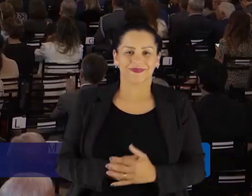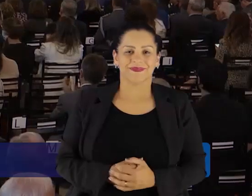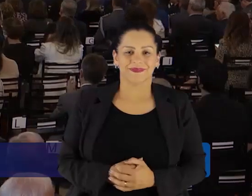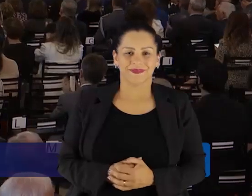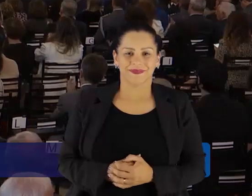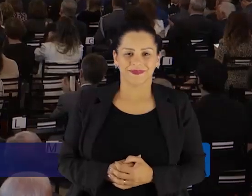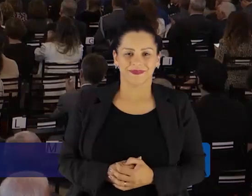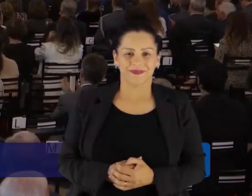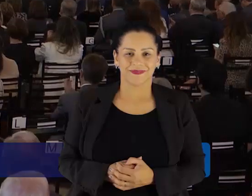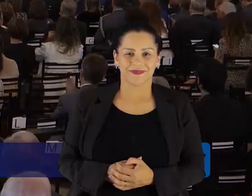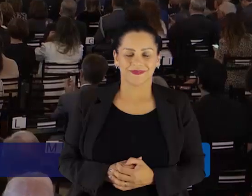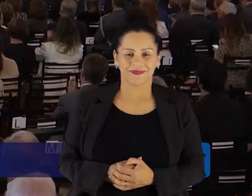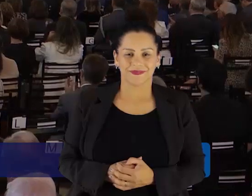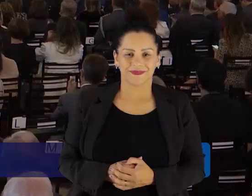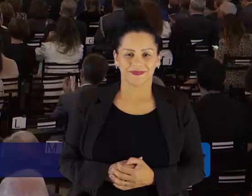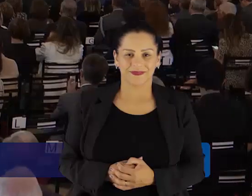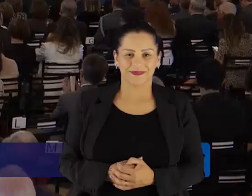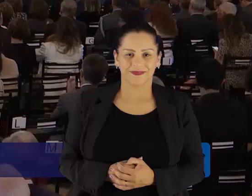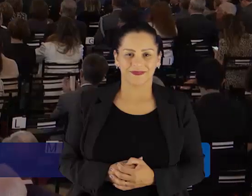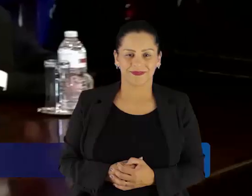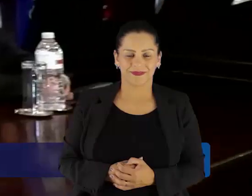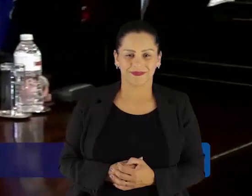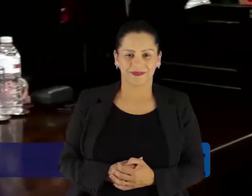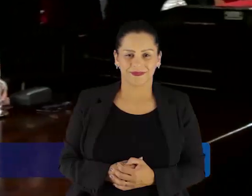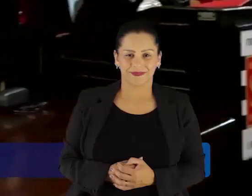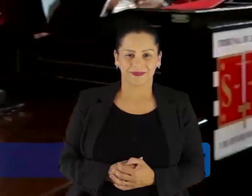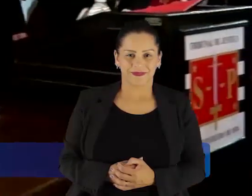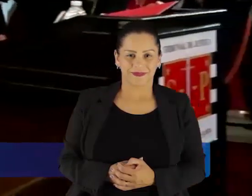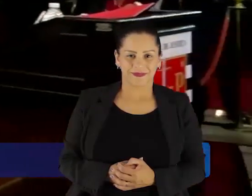G1 E aí